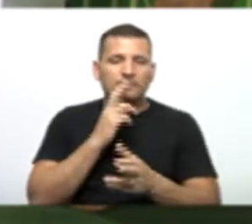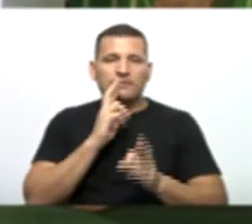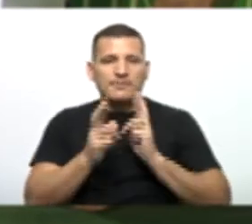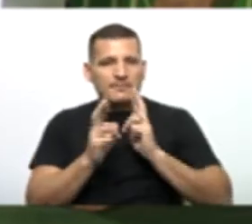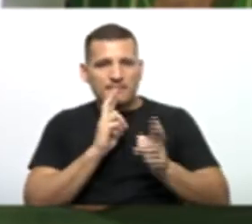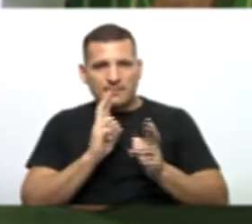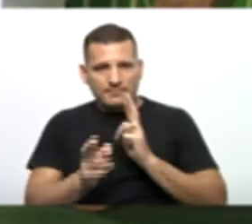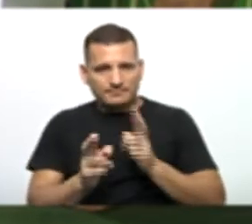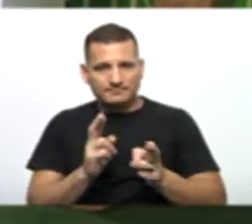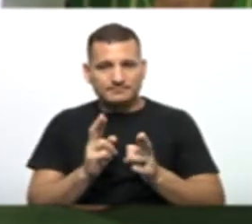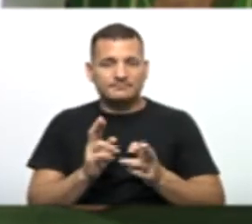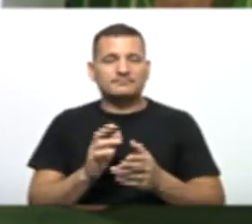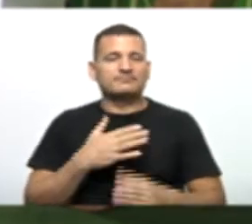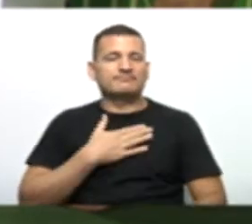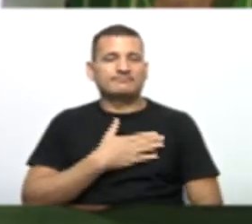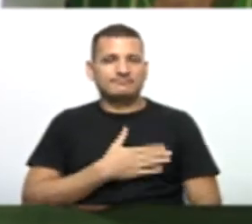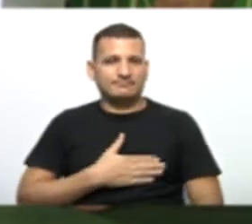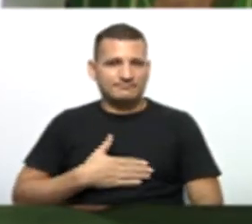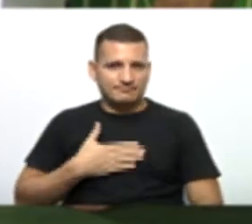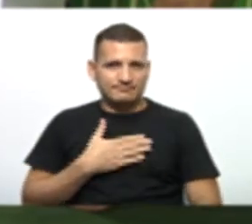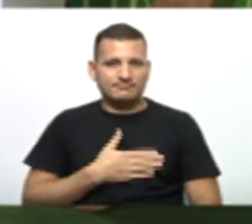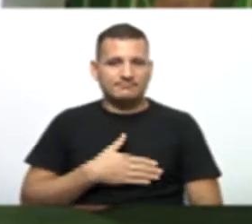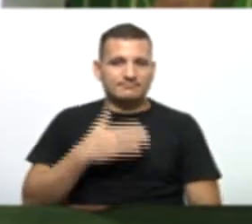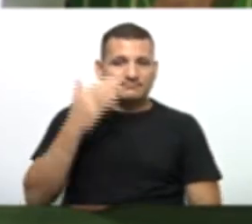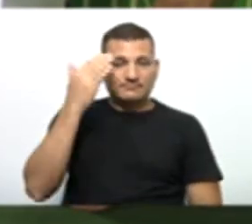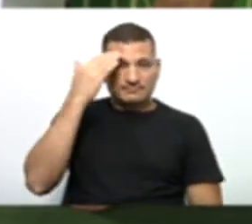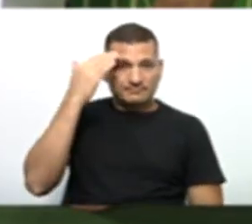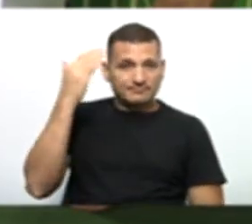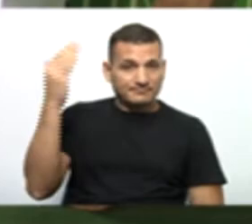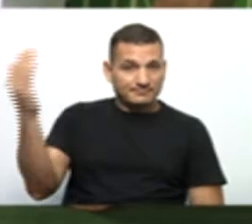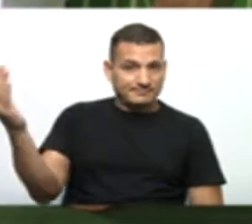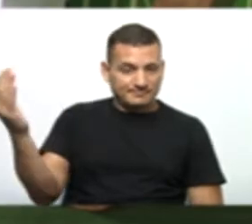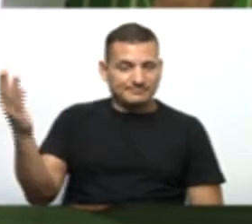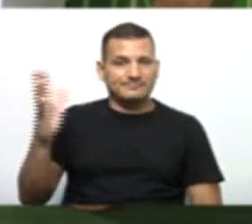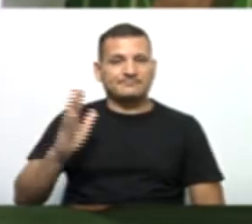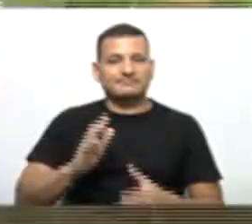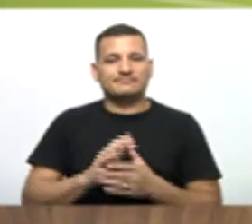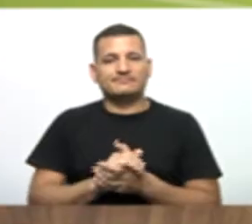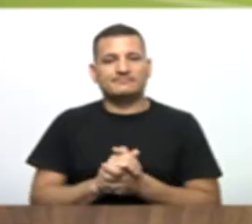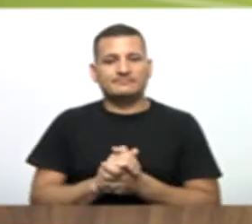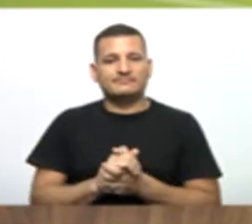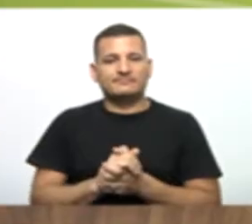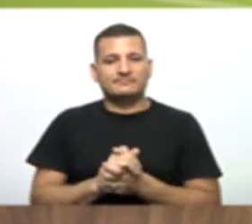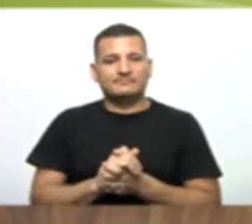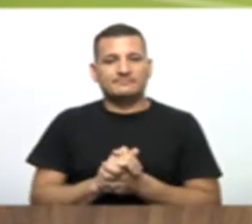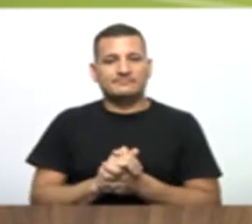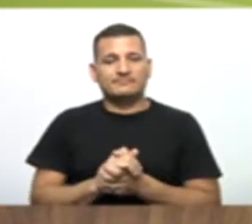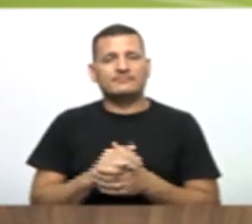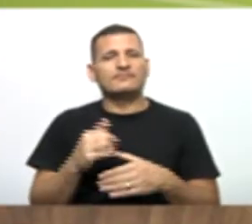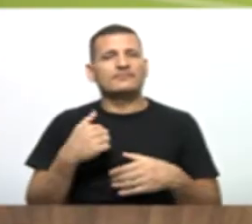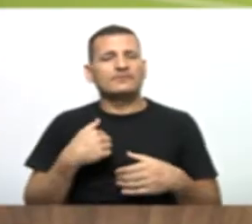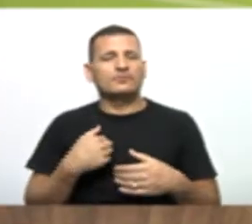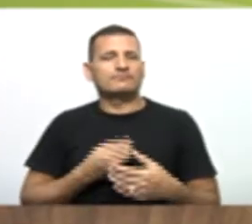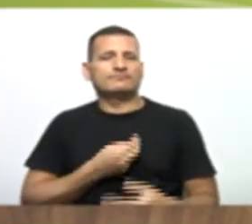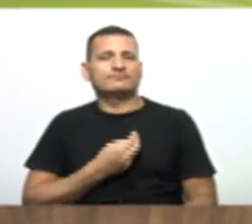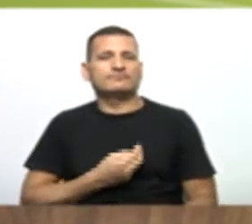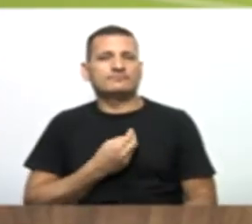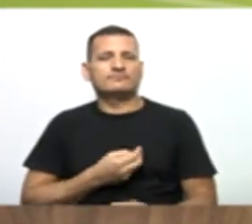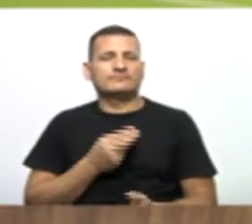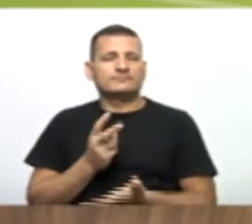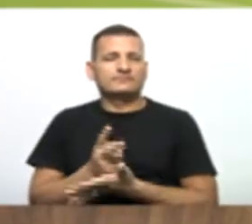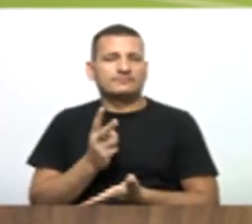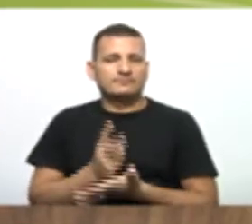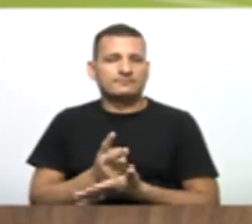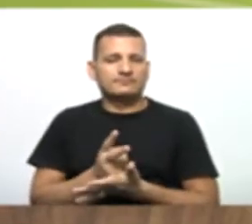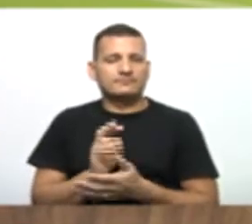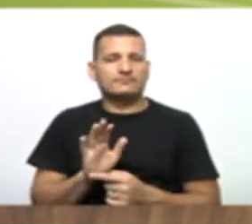prazer, professor. Agradeço as palavras gentis e estamos aqui sempre para ajudar, tanto o